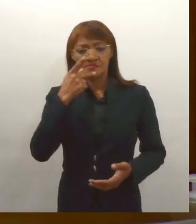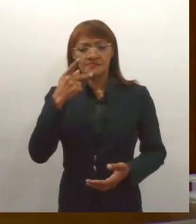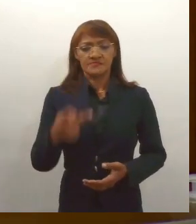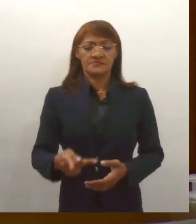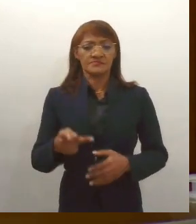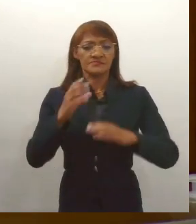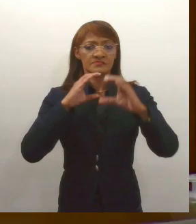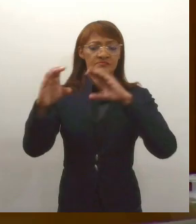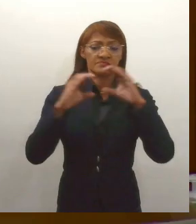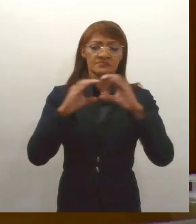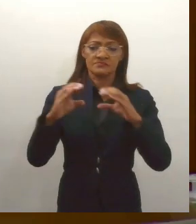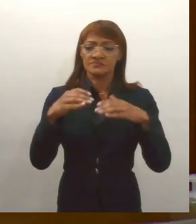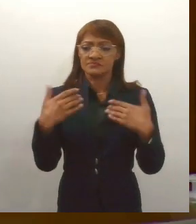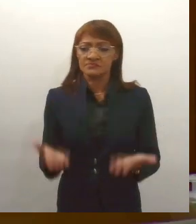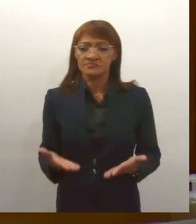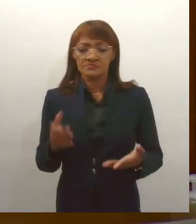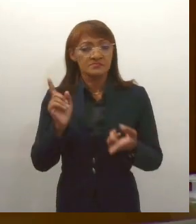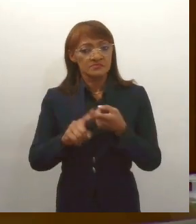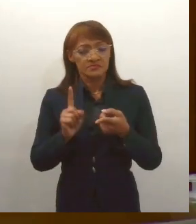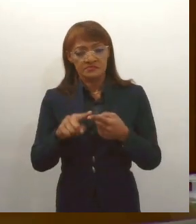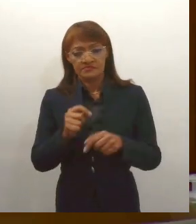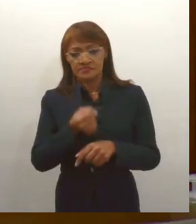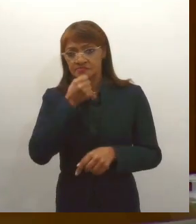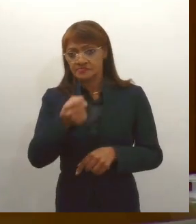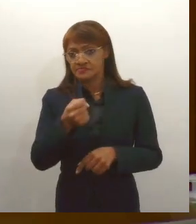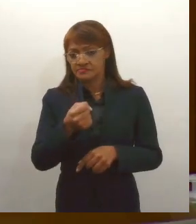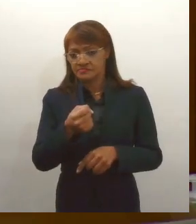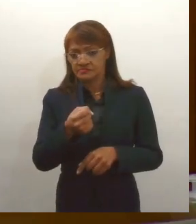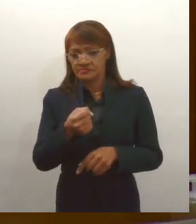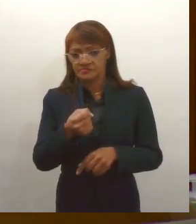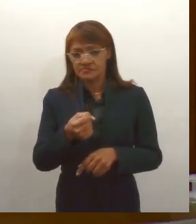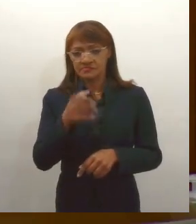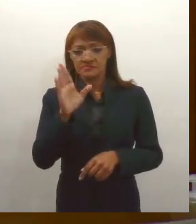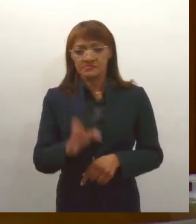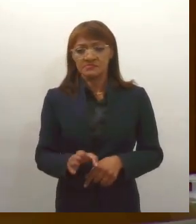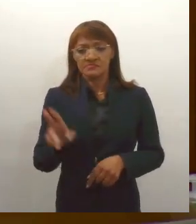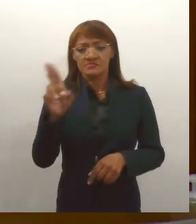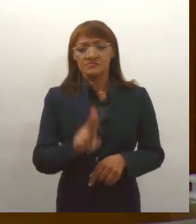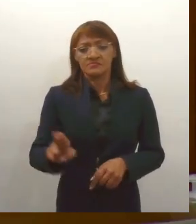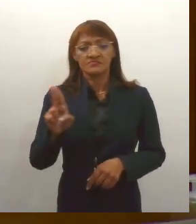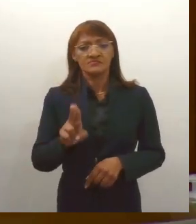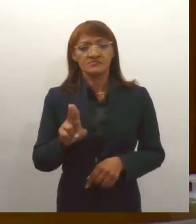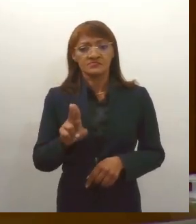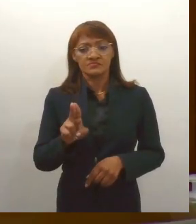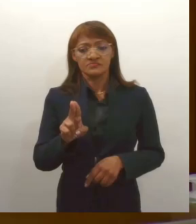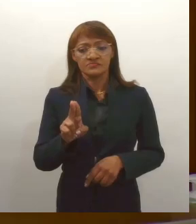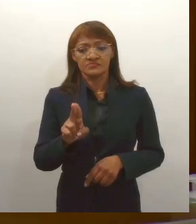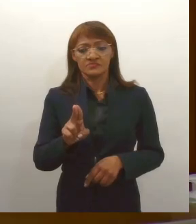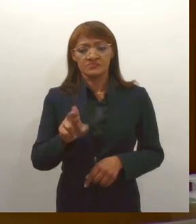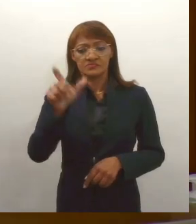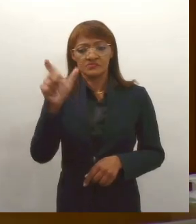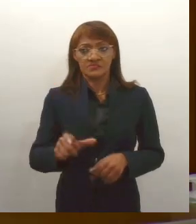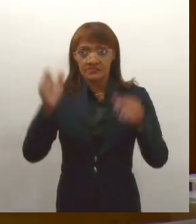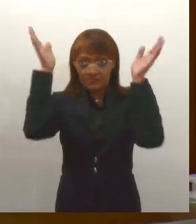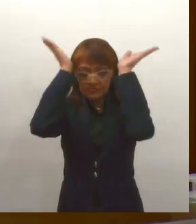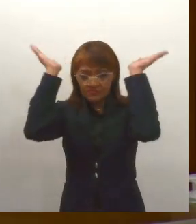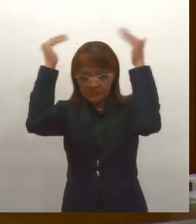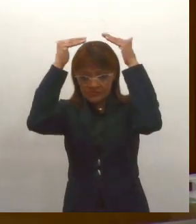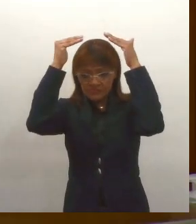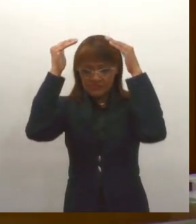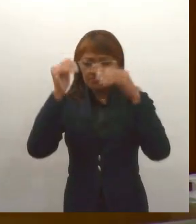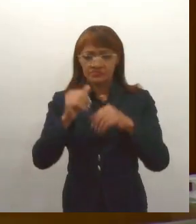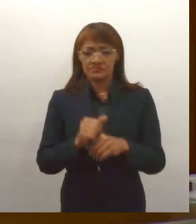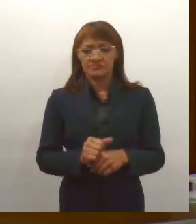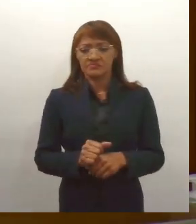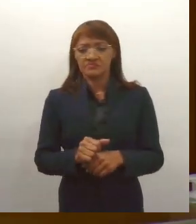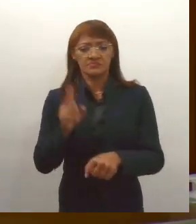presidente usou o nome do papa quem cuida deles são os é o papa o papa